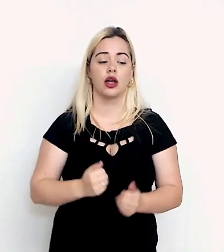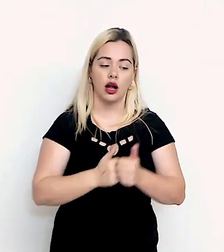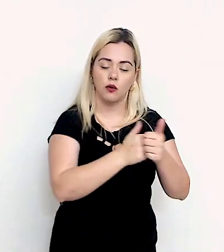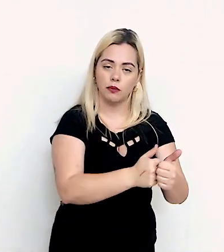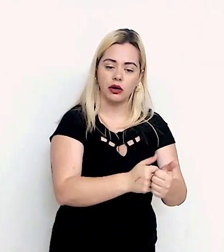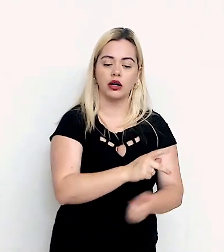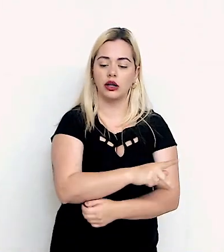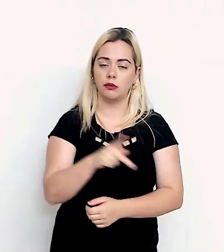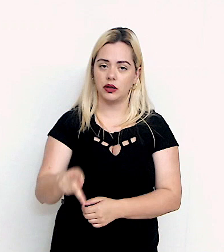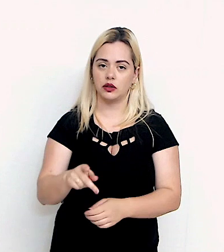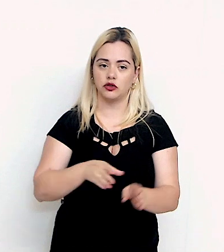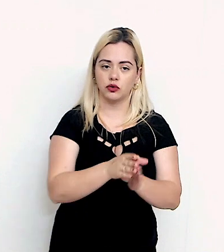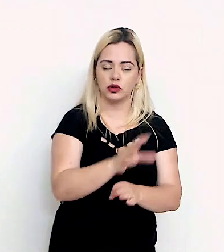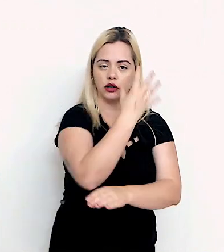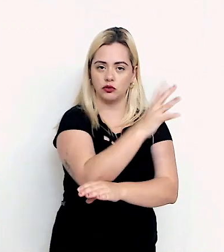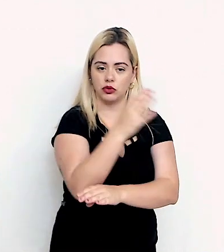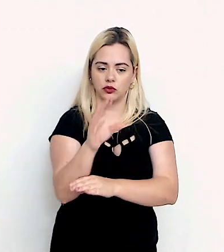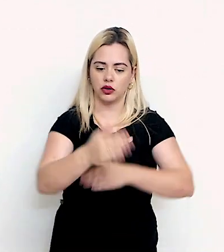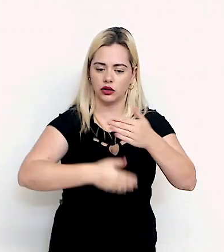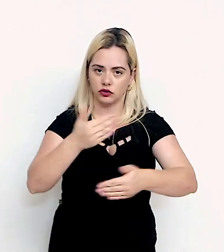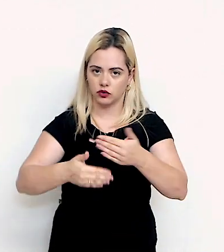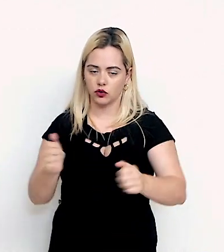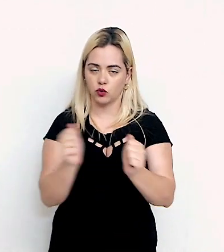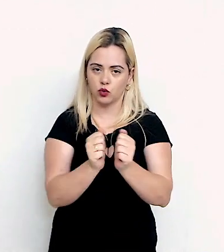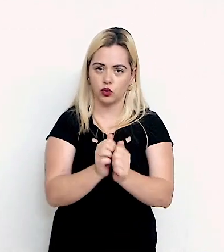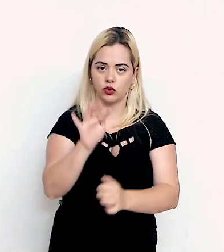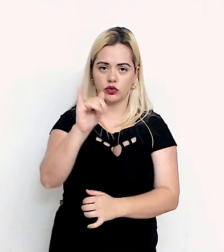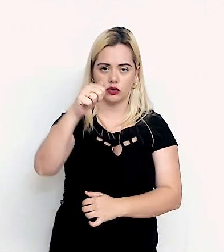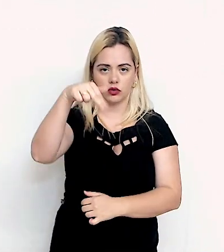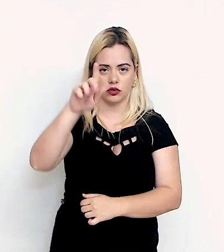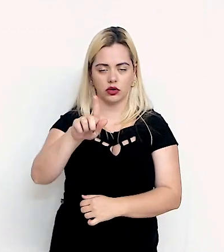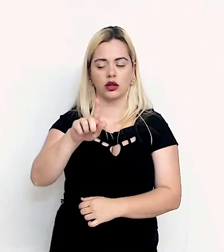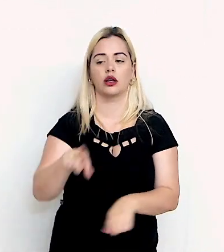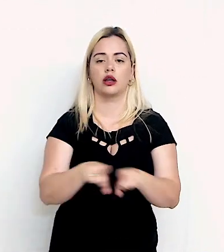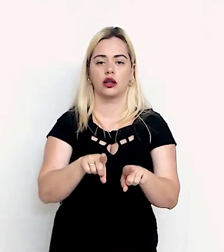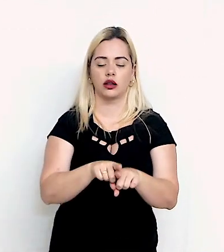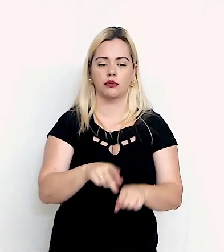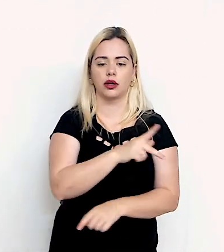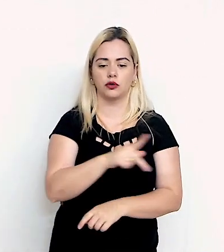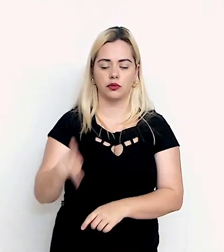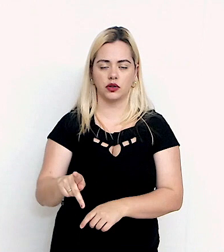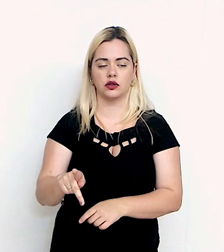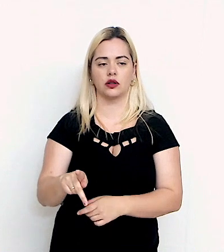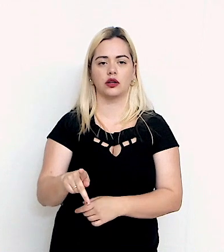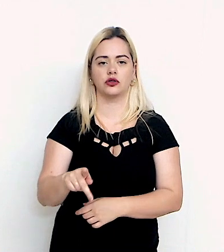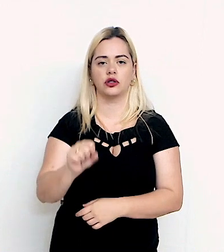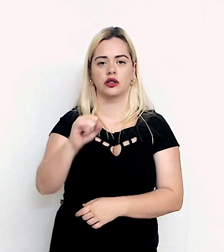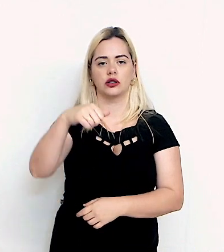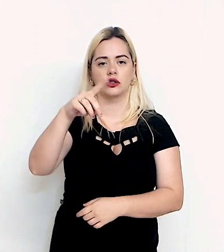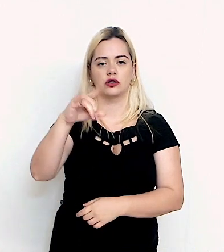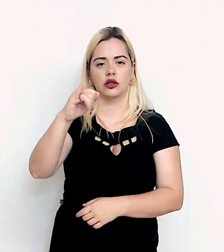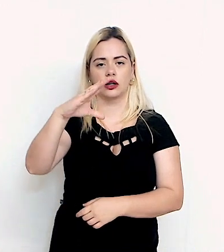presidente do conselho de meio ambiente desenvolvimento da fiemg também presidente do sindicato queria do álcool de Minas